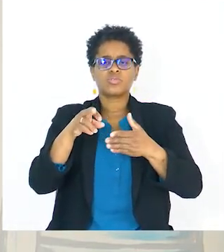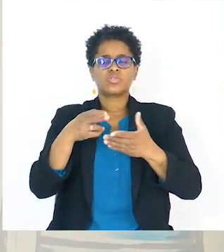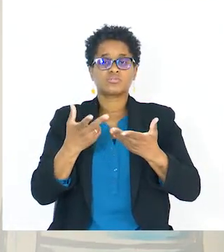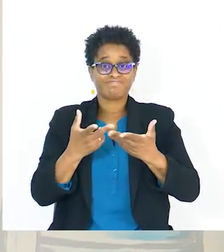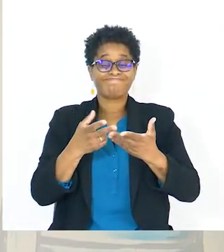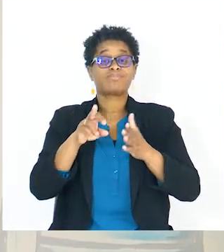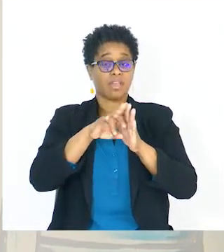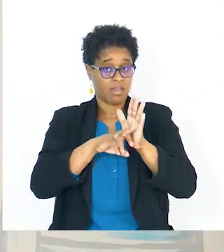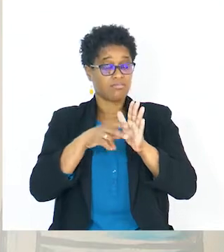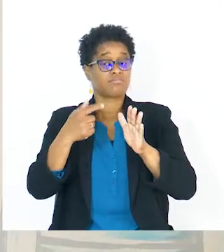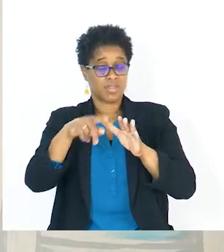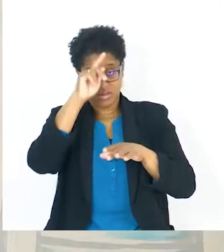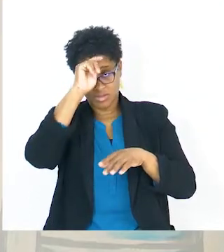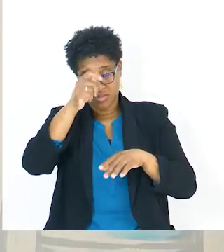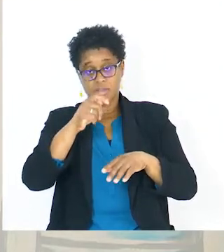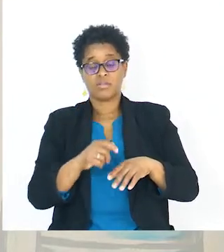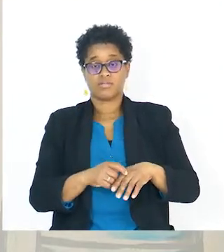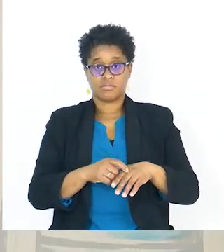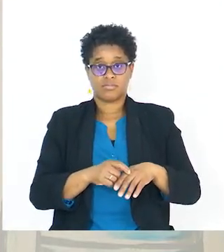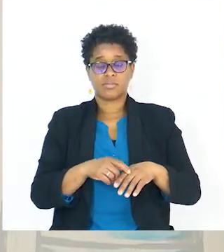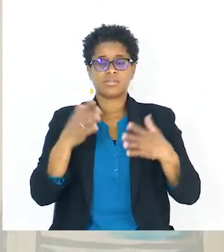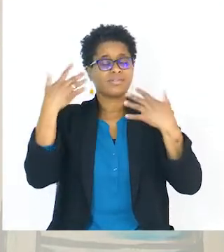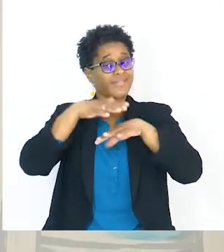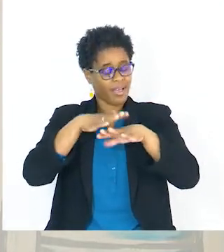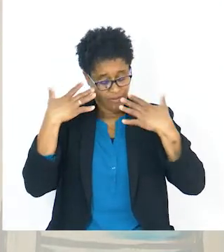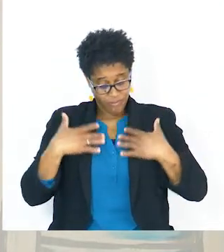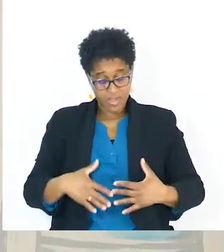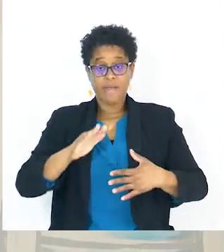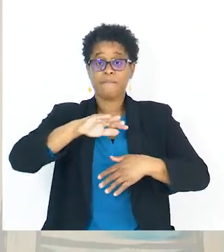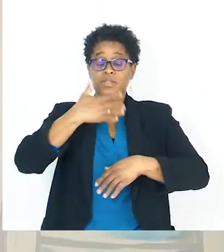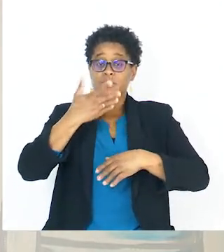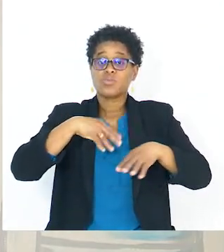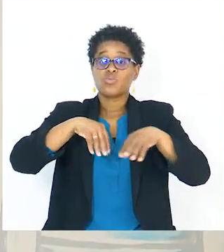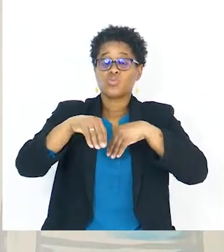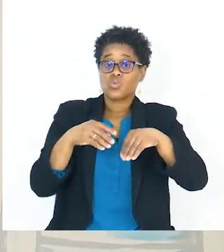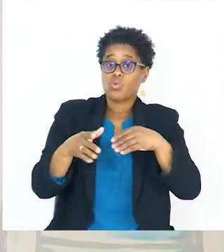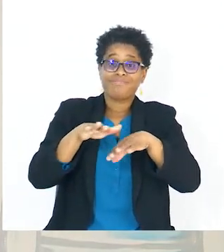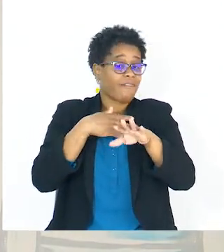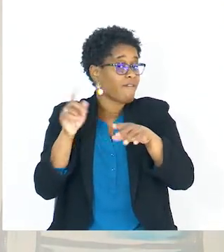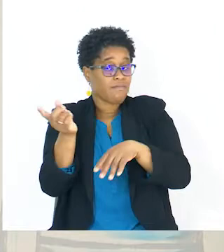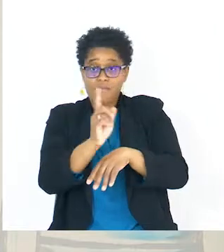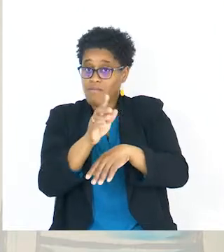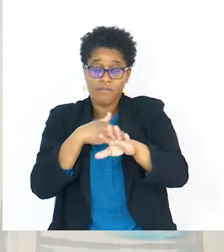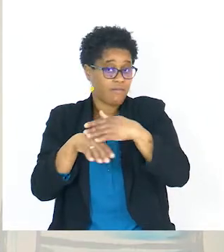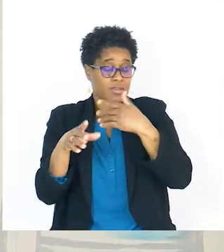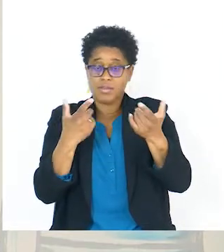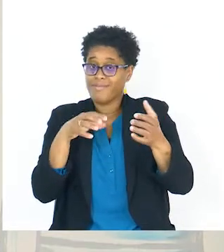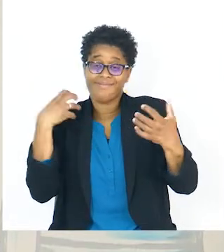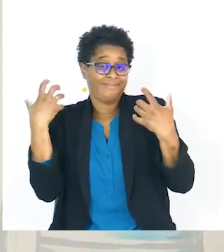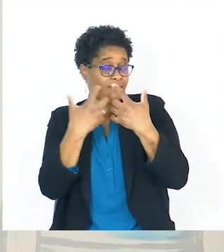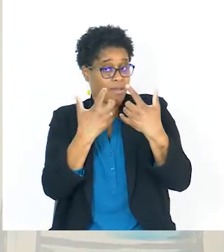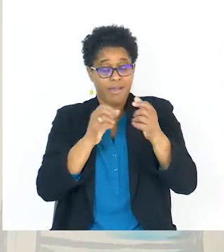devemos seguir. Integridade física, principalmente isto, no jogo, não usar a